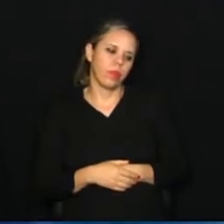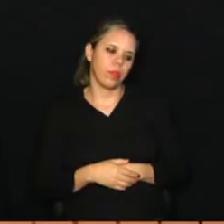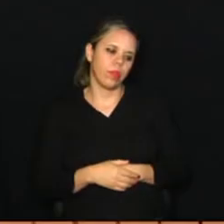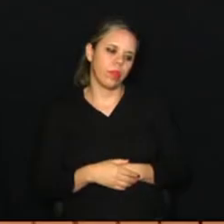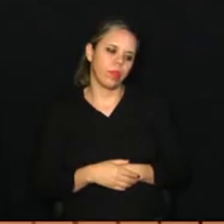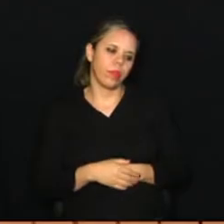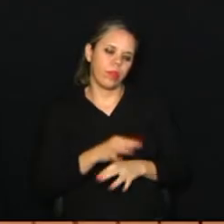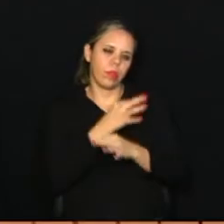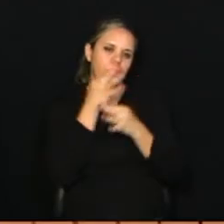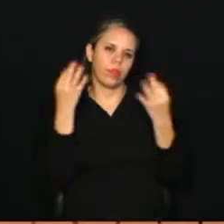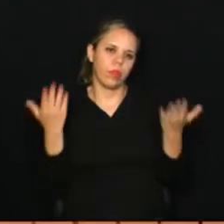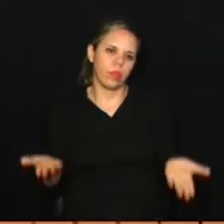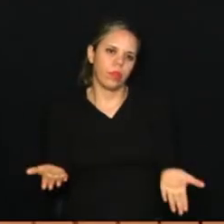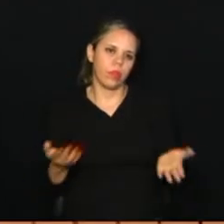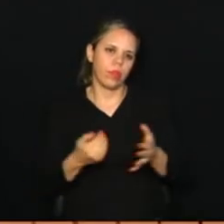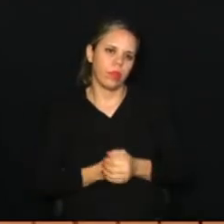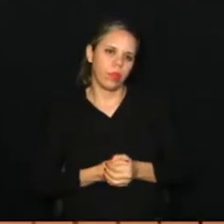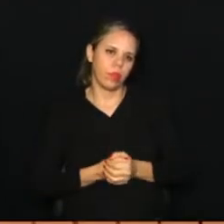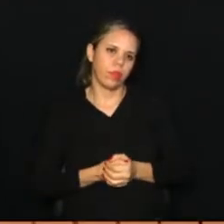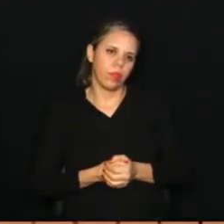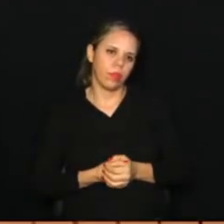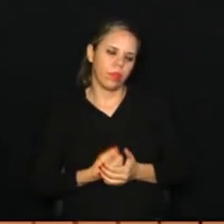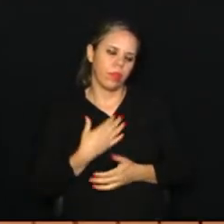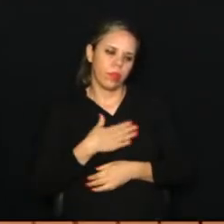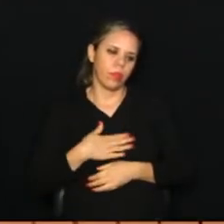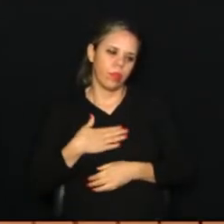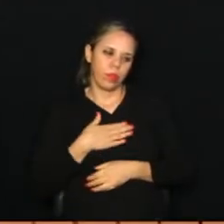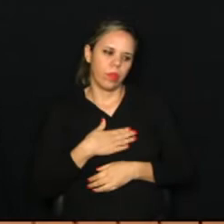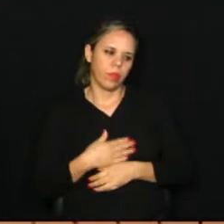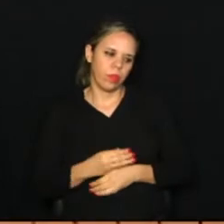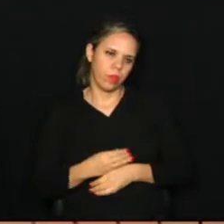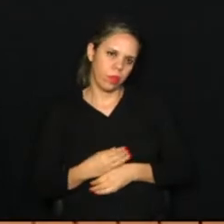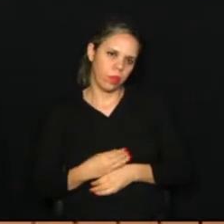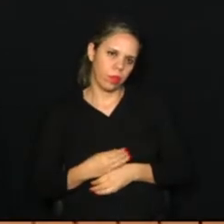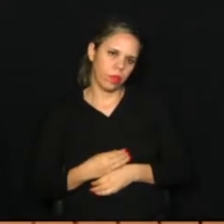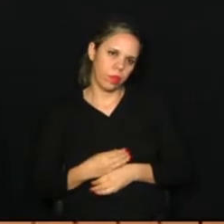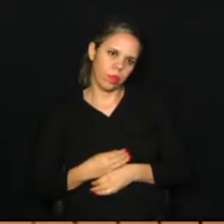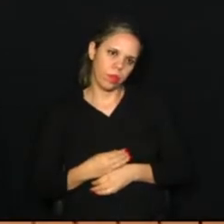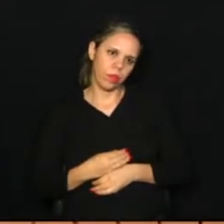Excelente, Márcio. É muito bem...